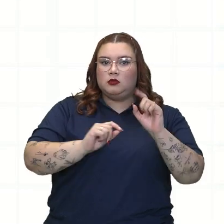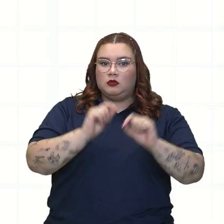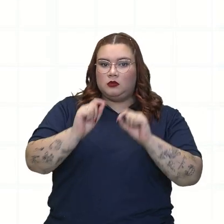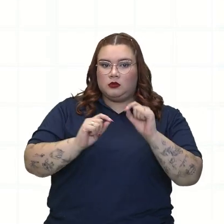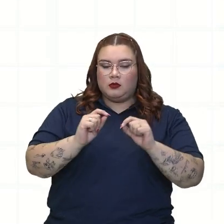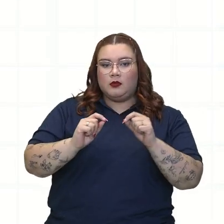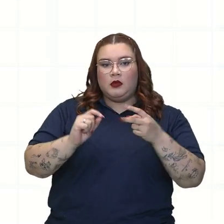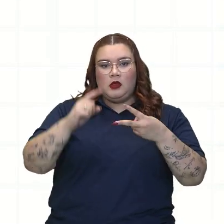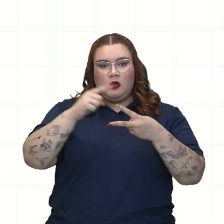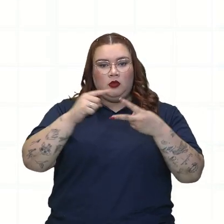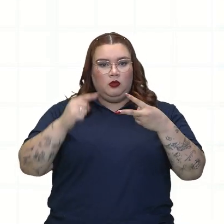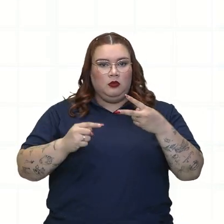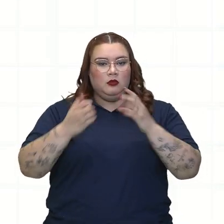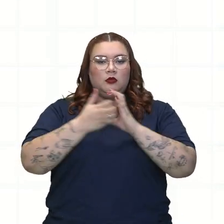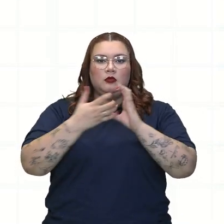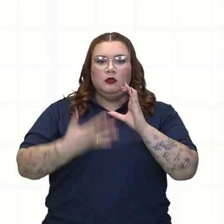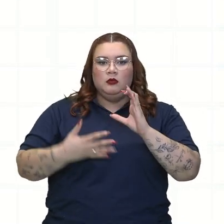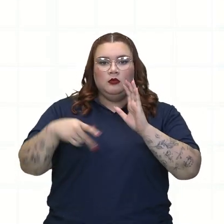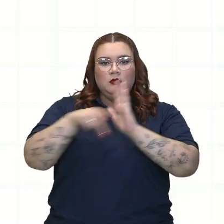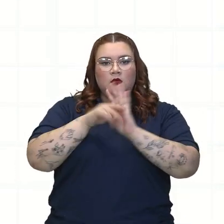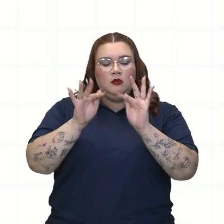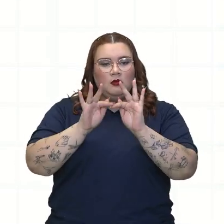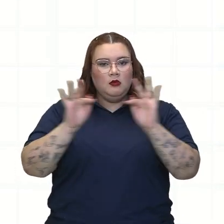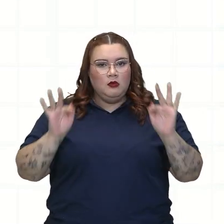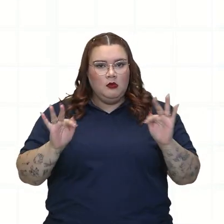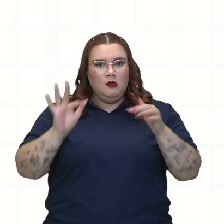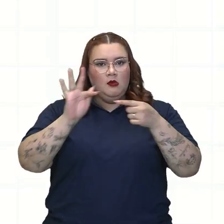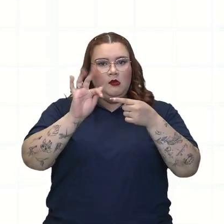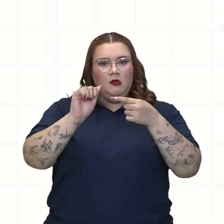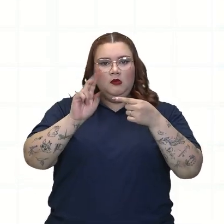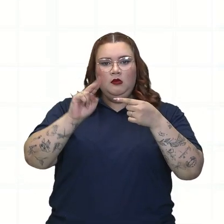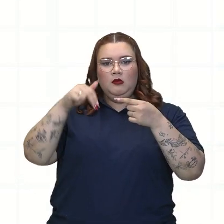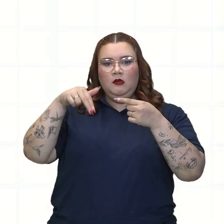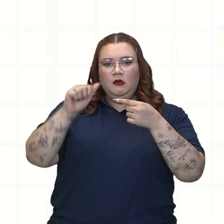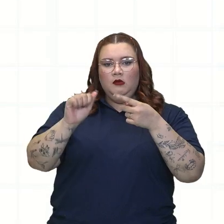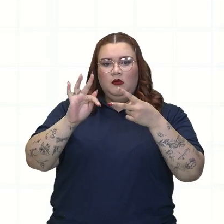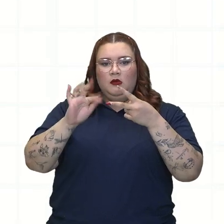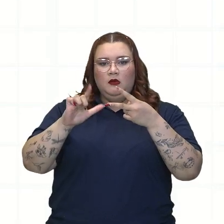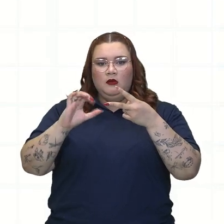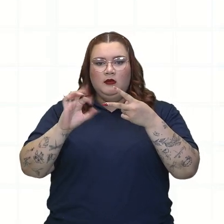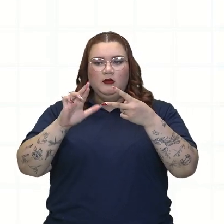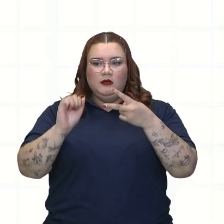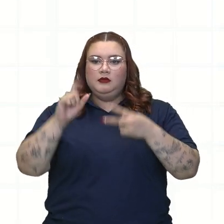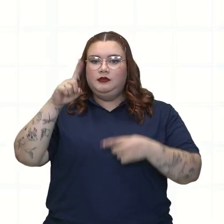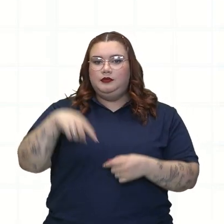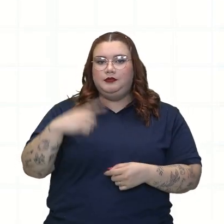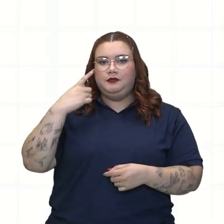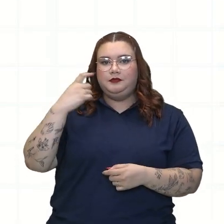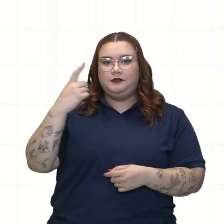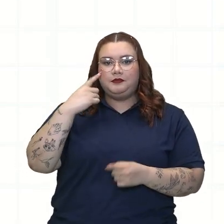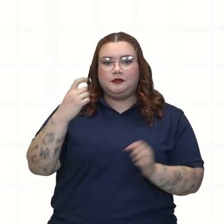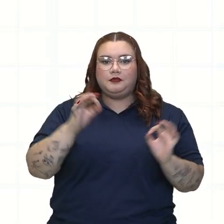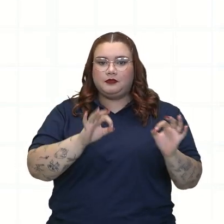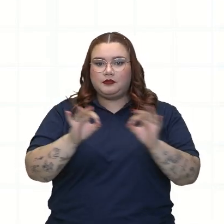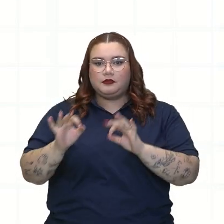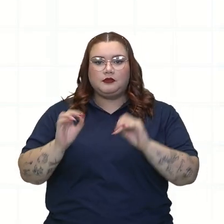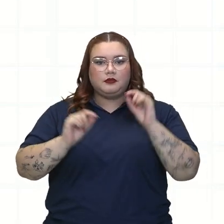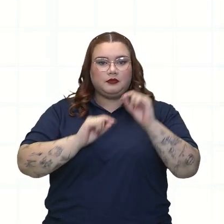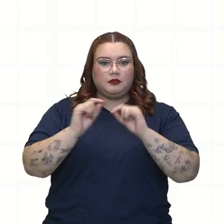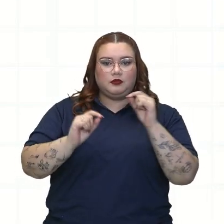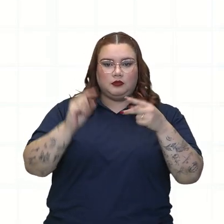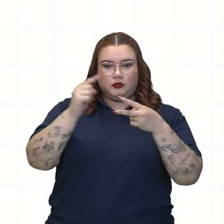dois elementos aqui, fauna, flora. E olha só que interessante, os